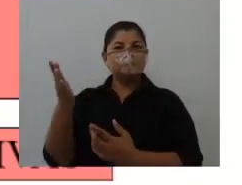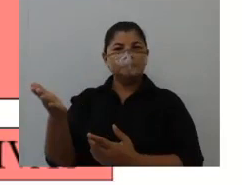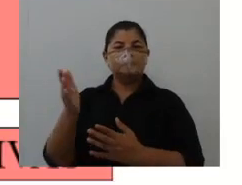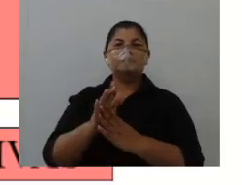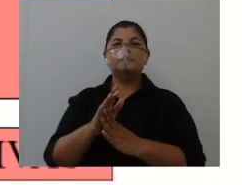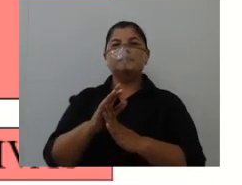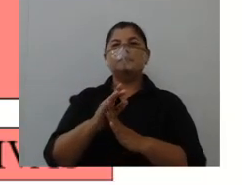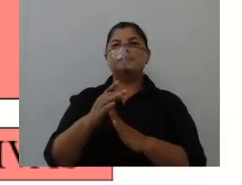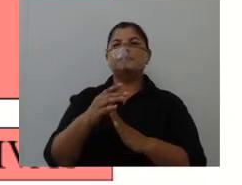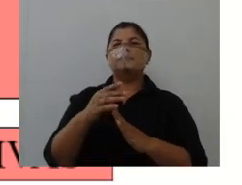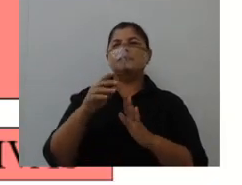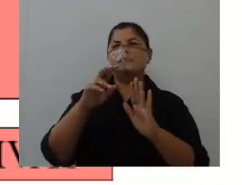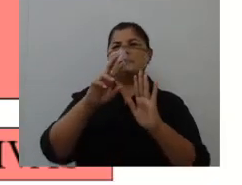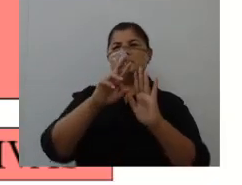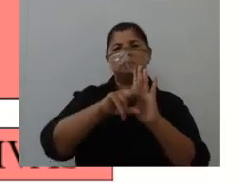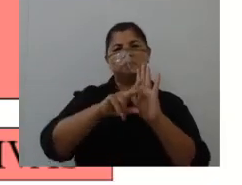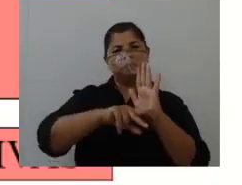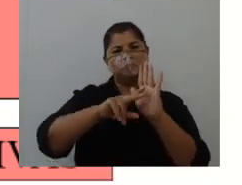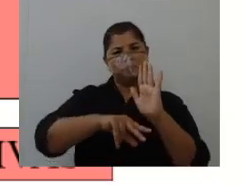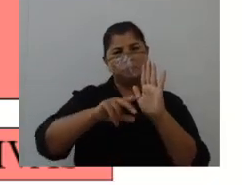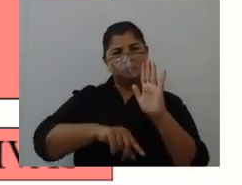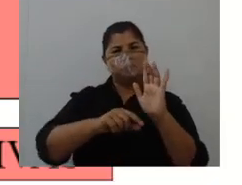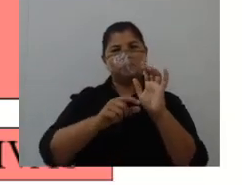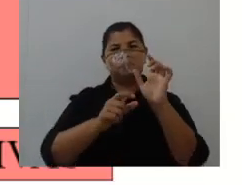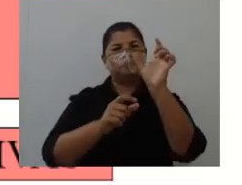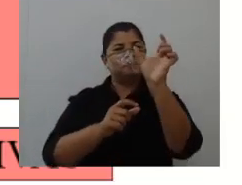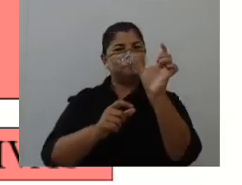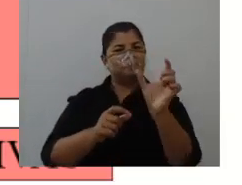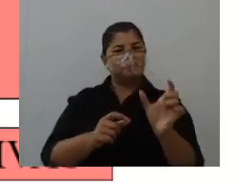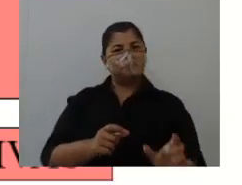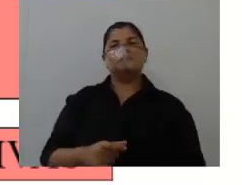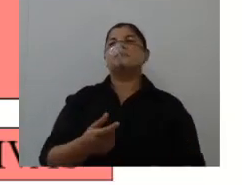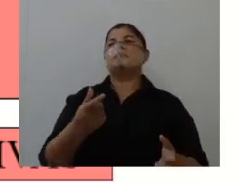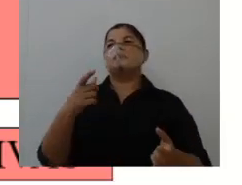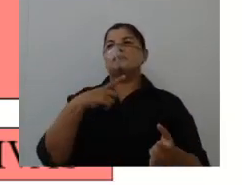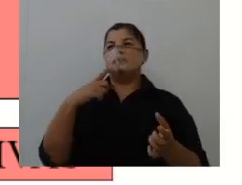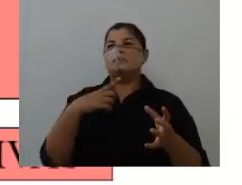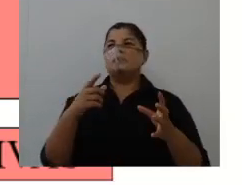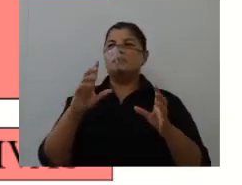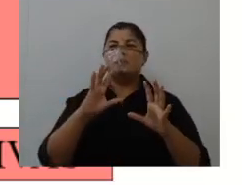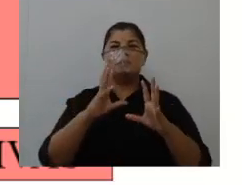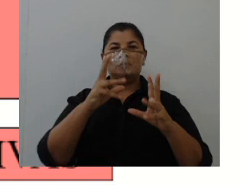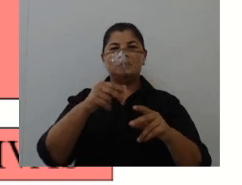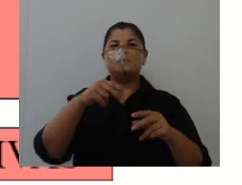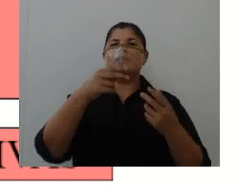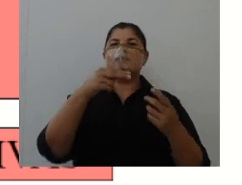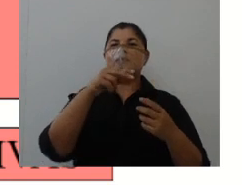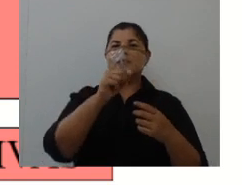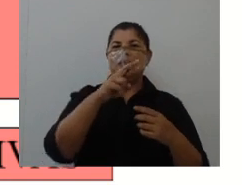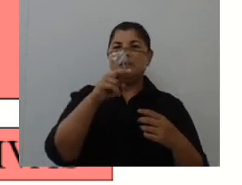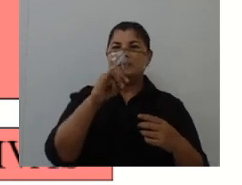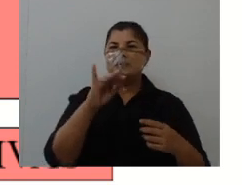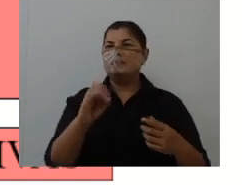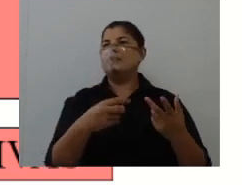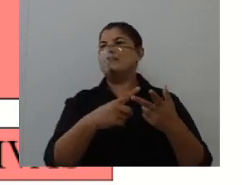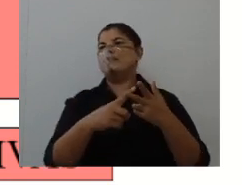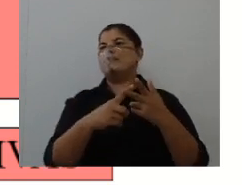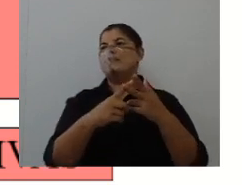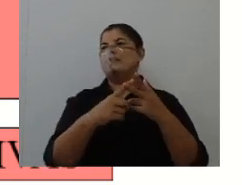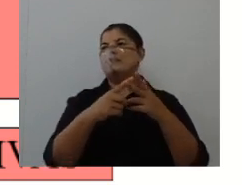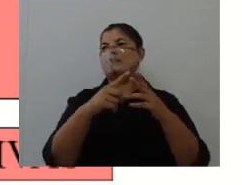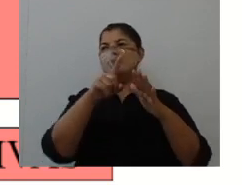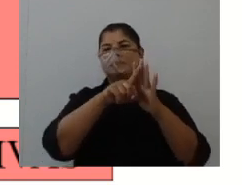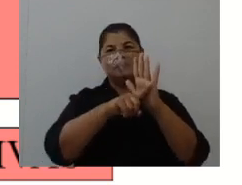lá. Narração, descrição, exposição, argumentação e injunção. O texto injuntivo é o último que está